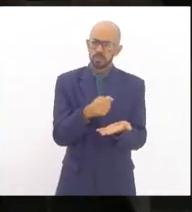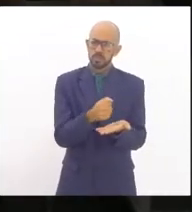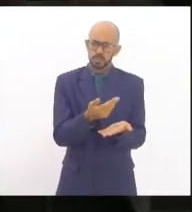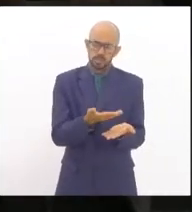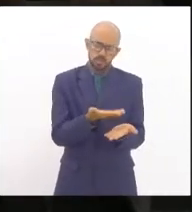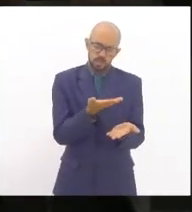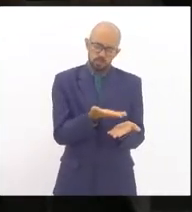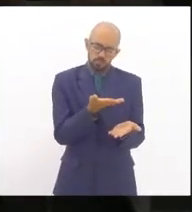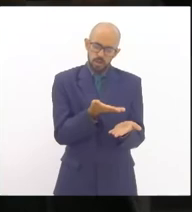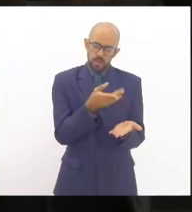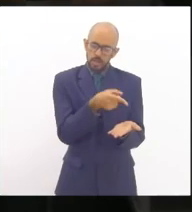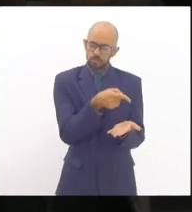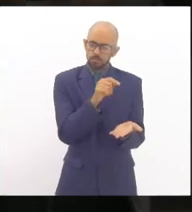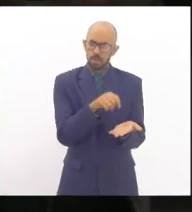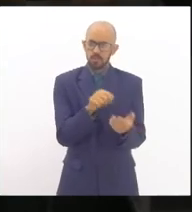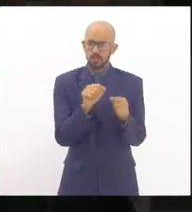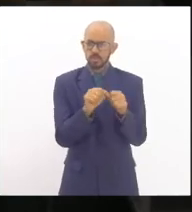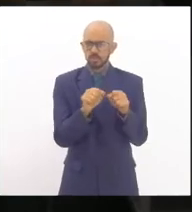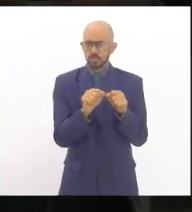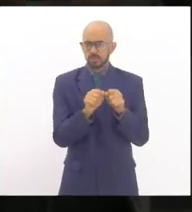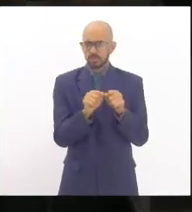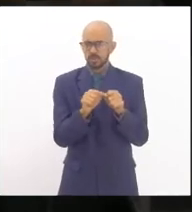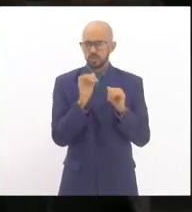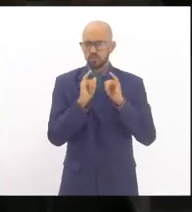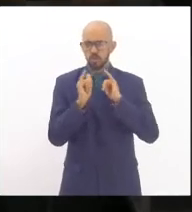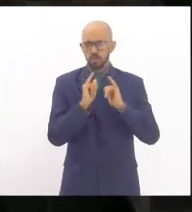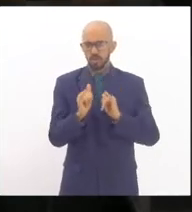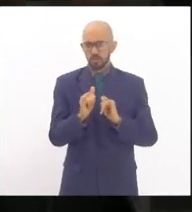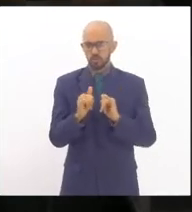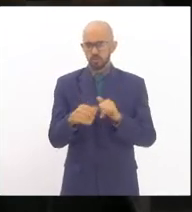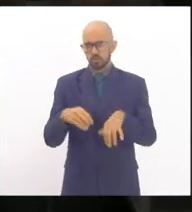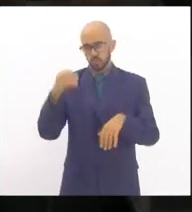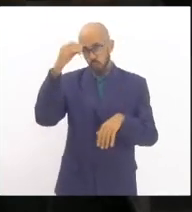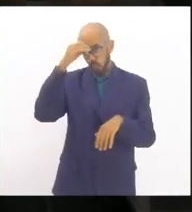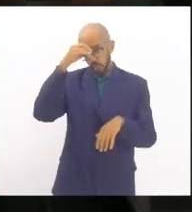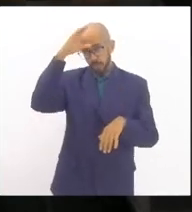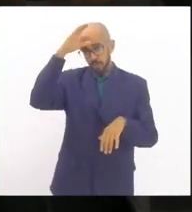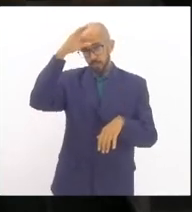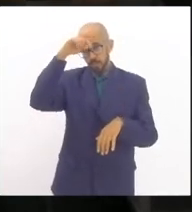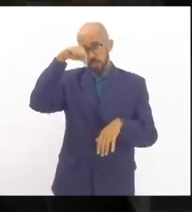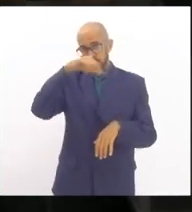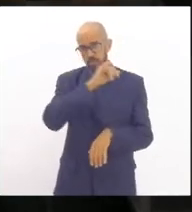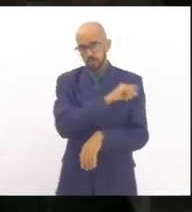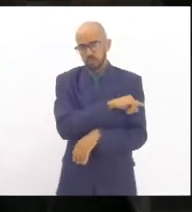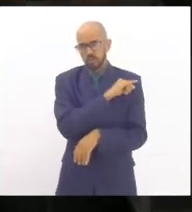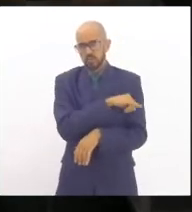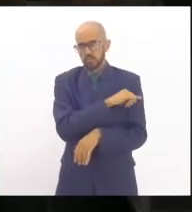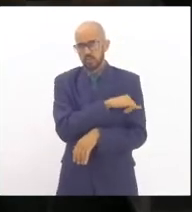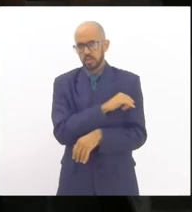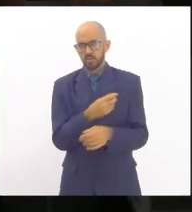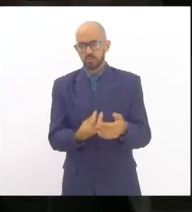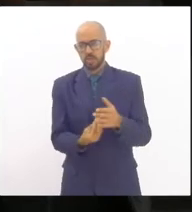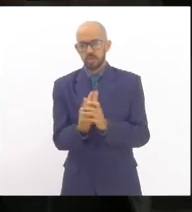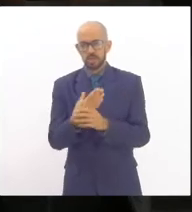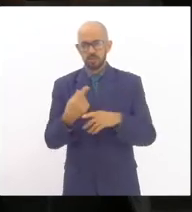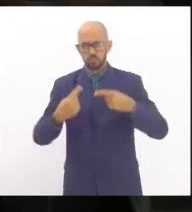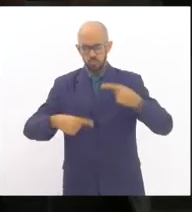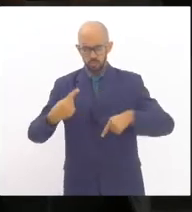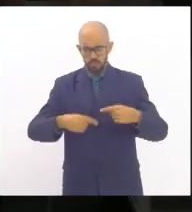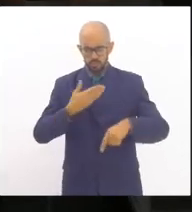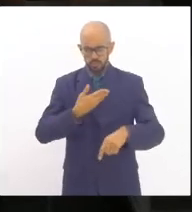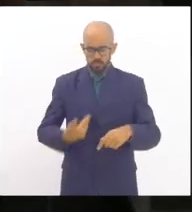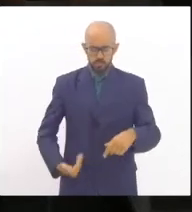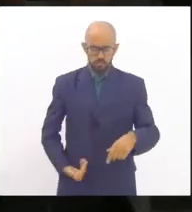pão de ló para produzir dados estatísticos e conhecimentos sobre o Rio de Janeiro de modo a formular é políticas